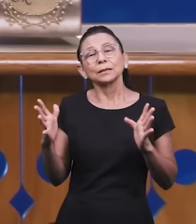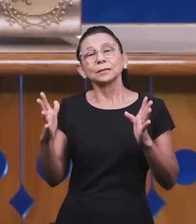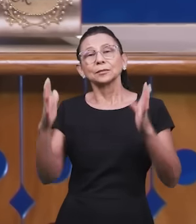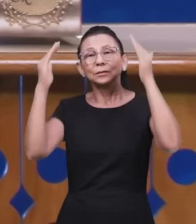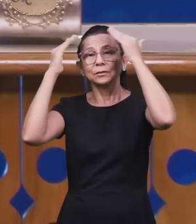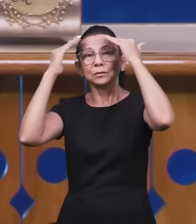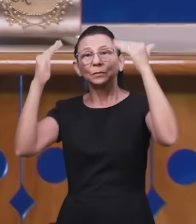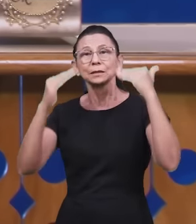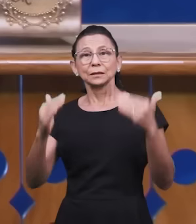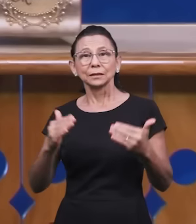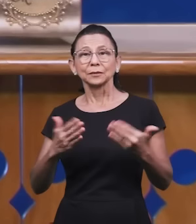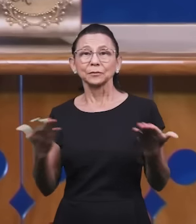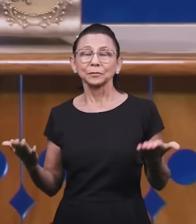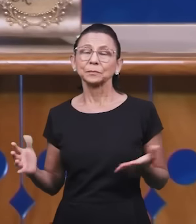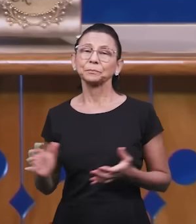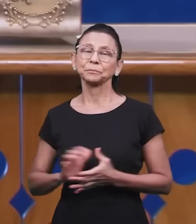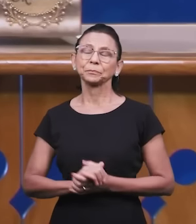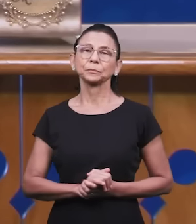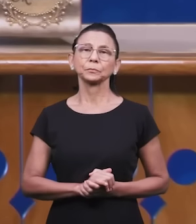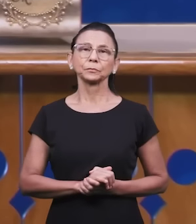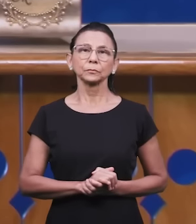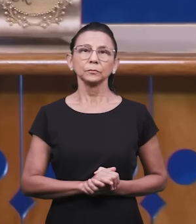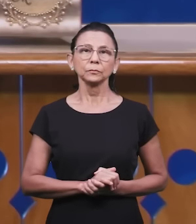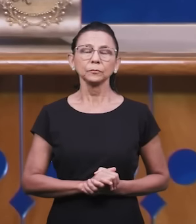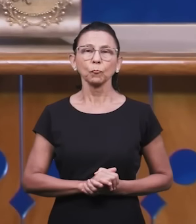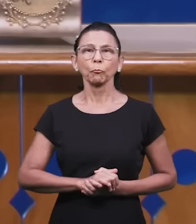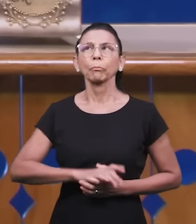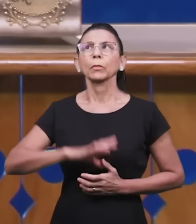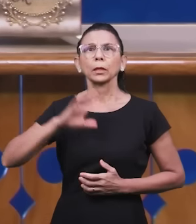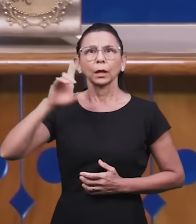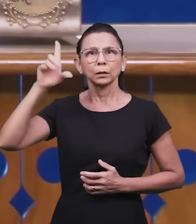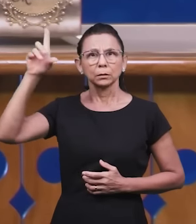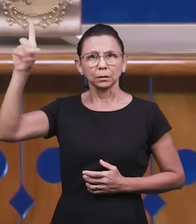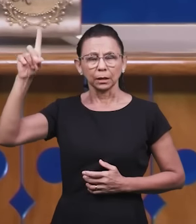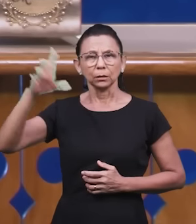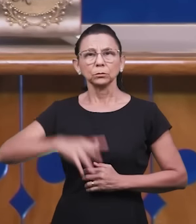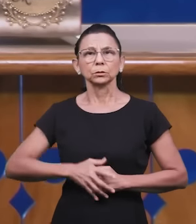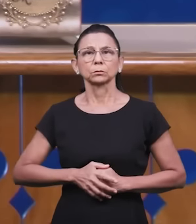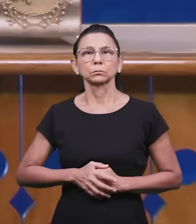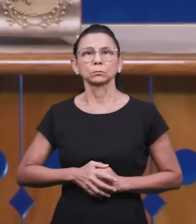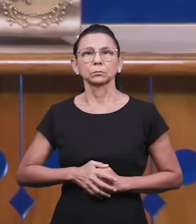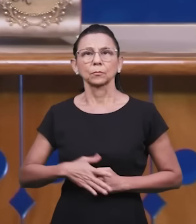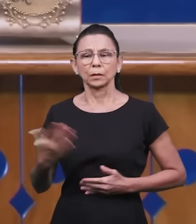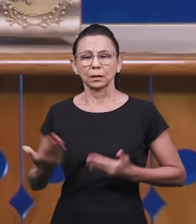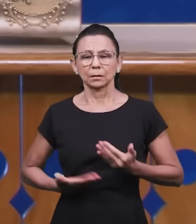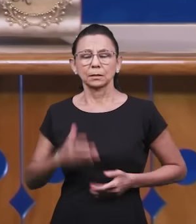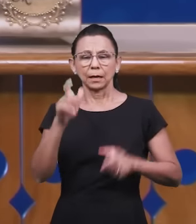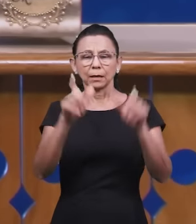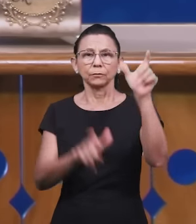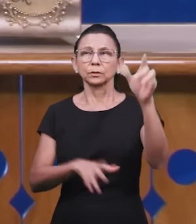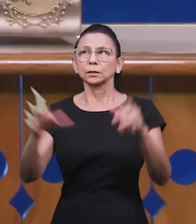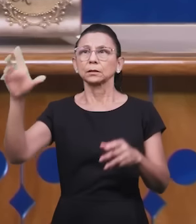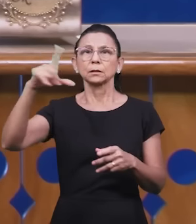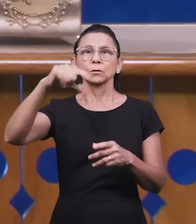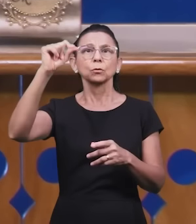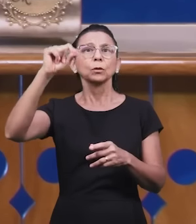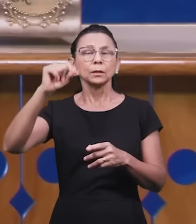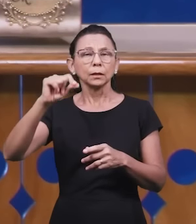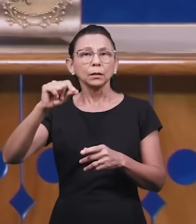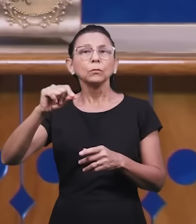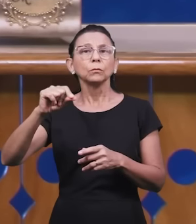corrompida. Deus escolheu servos que temeram ao Senhor, que tiveram uma comunhão com